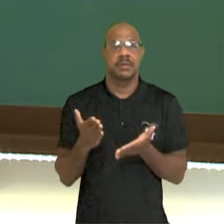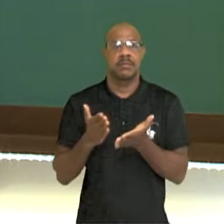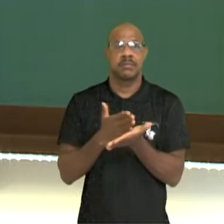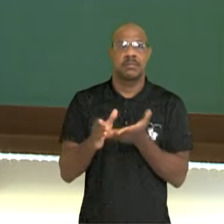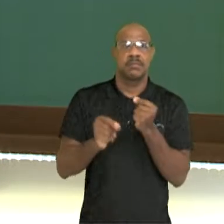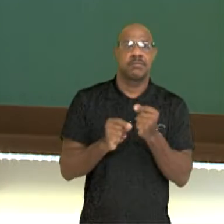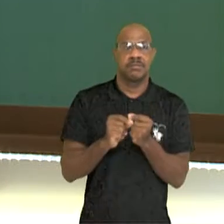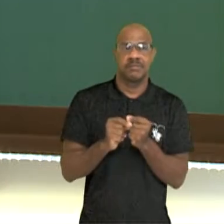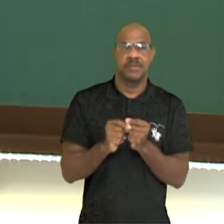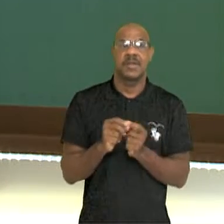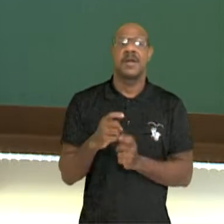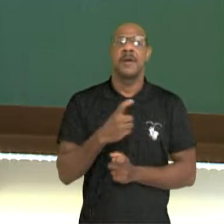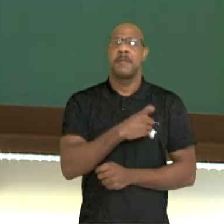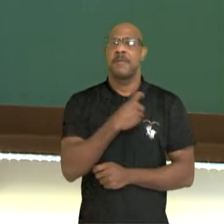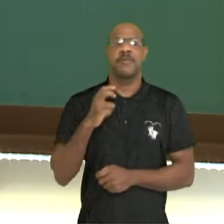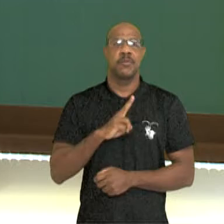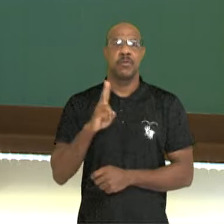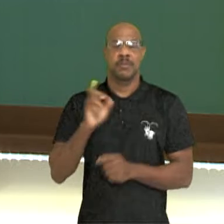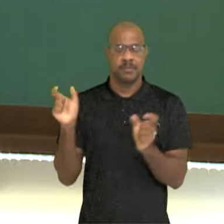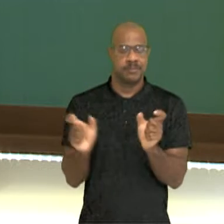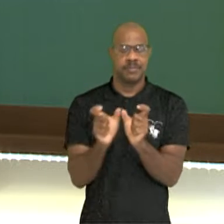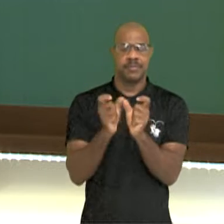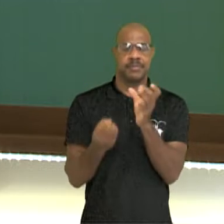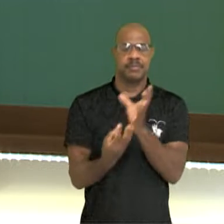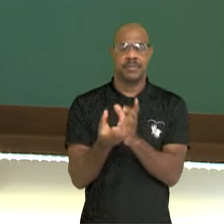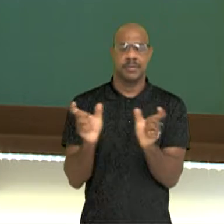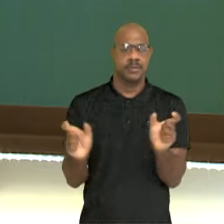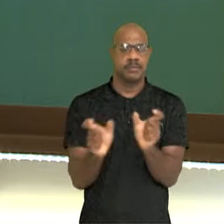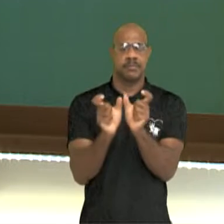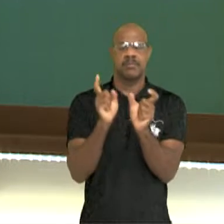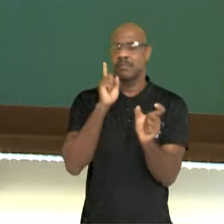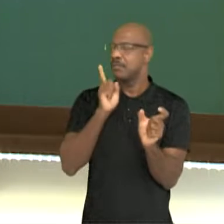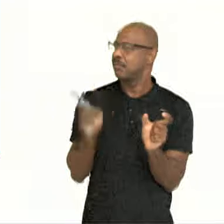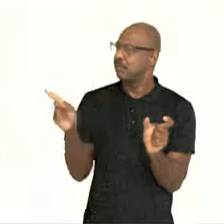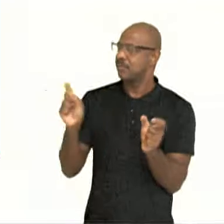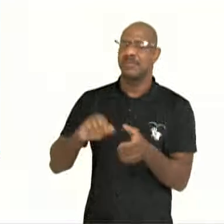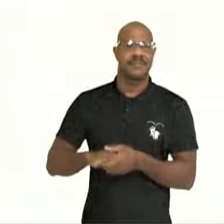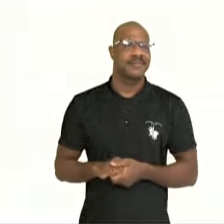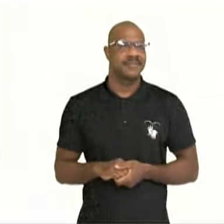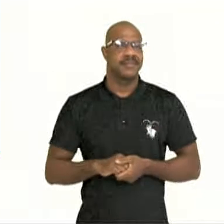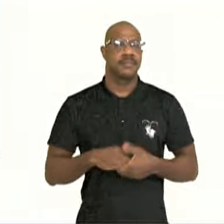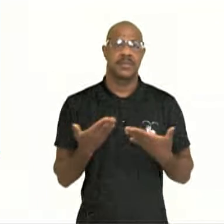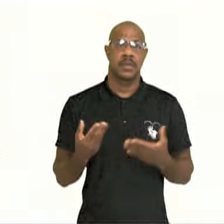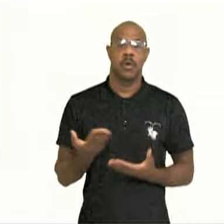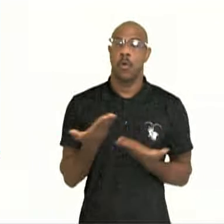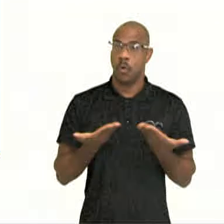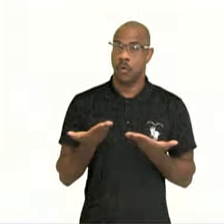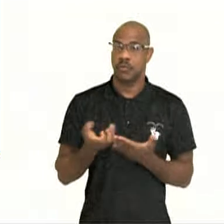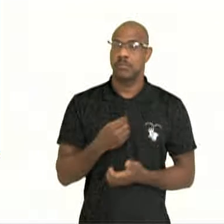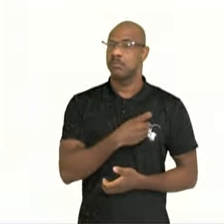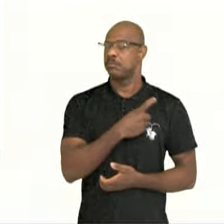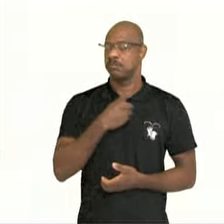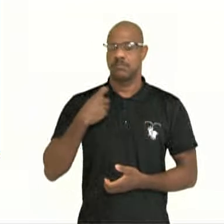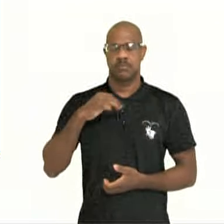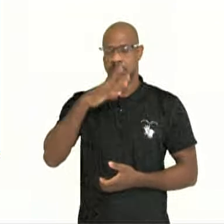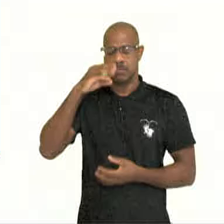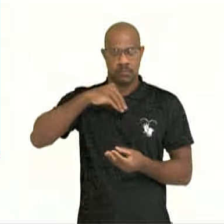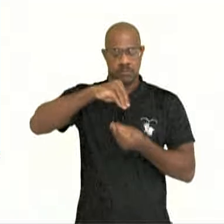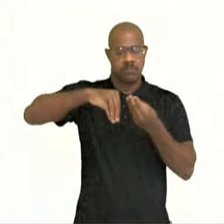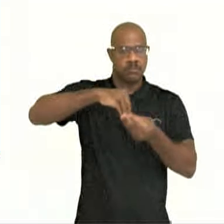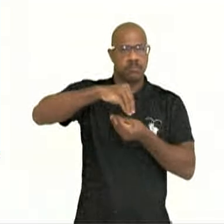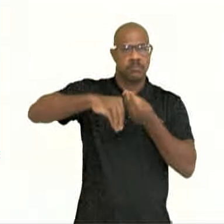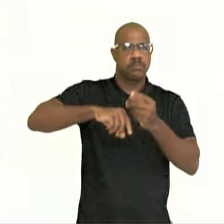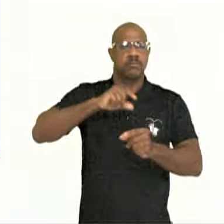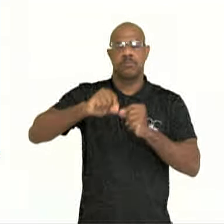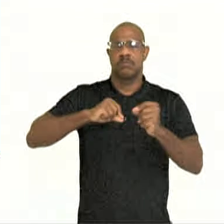Per significa através e fum significa fumaça. Hoje, uma fragrância ela é feita misturando de